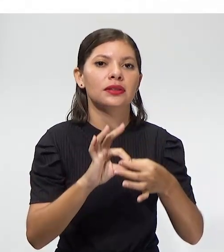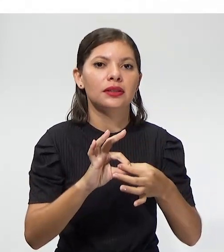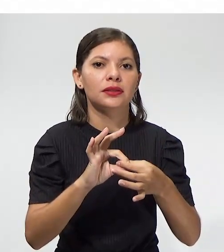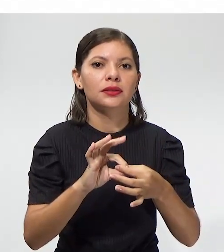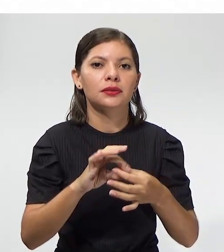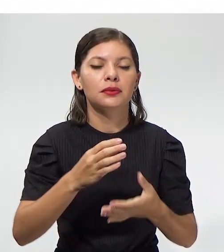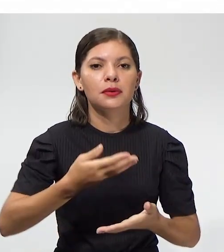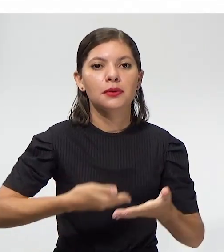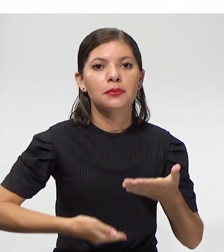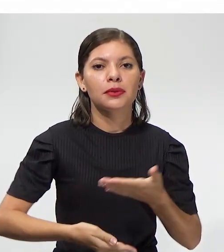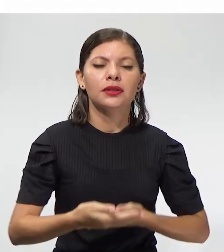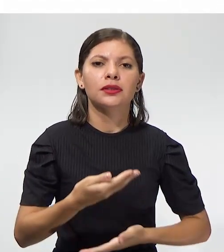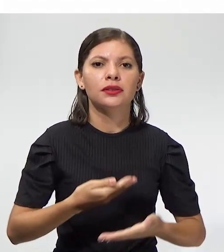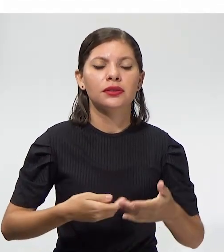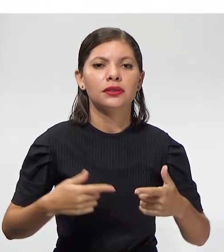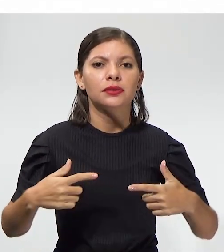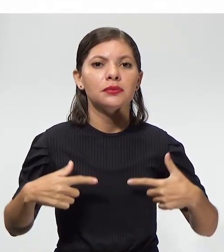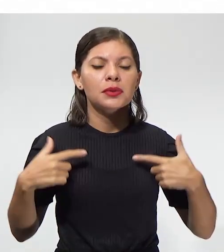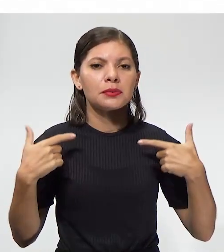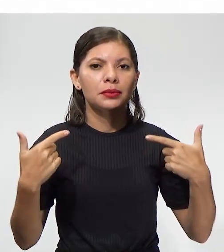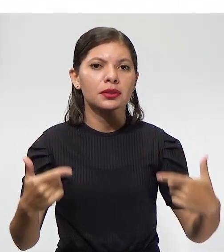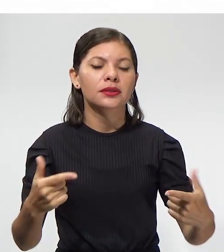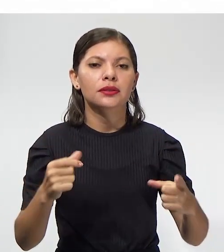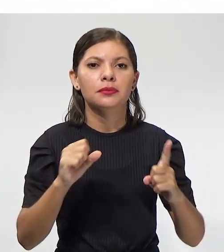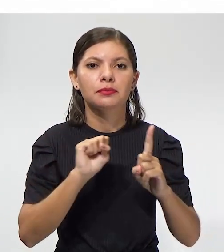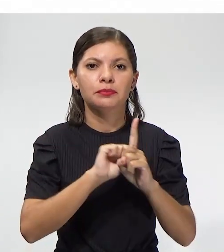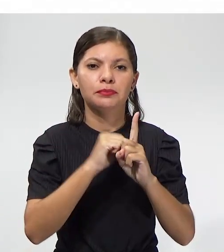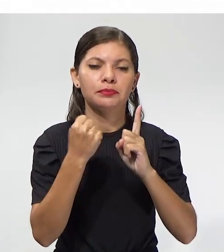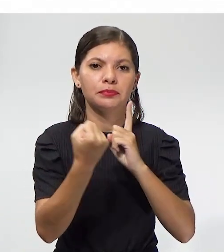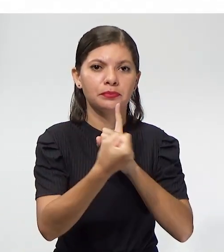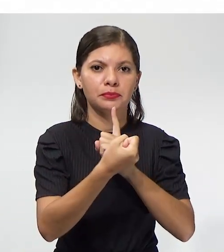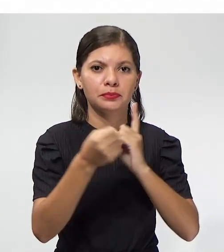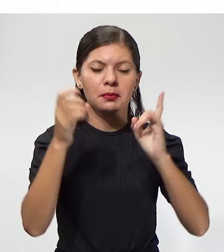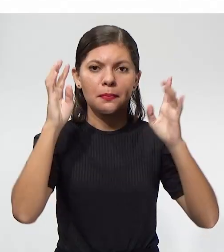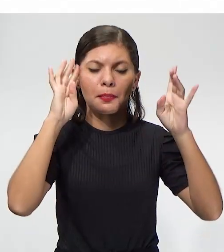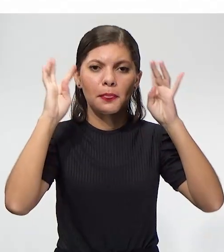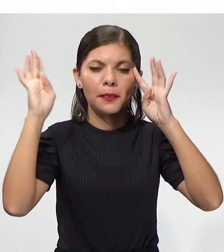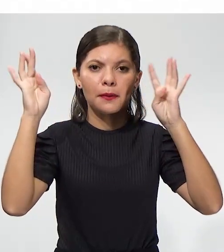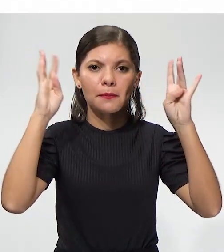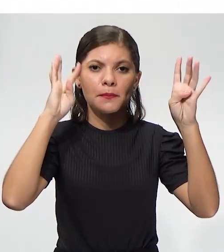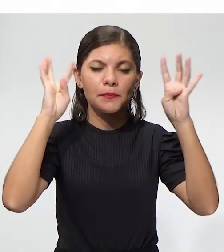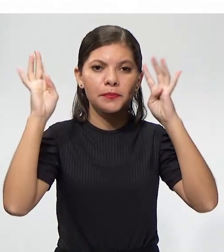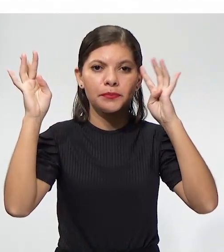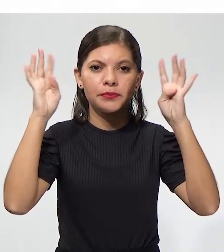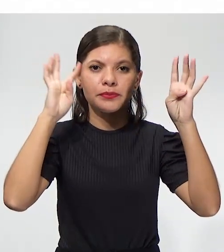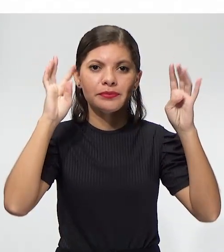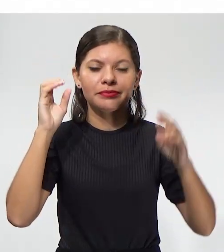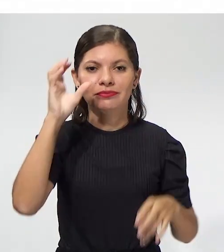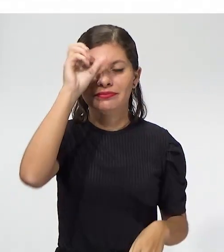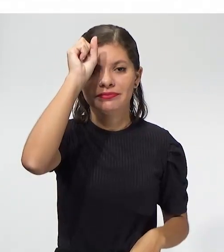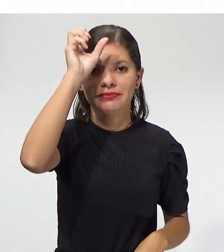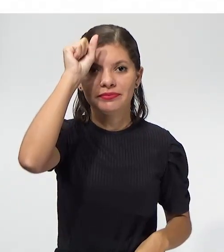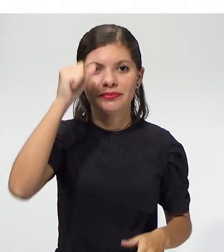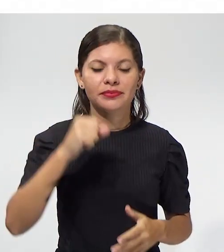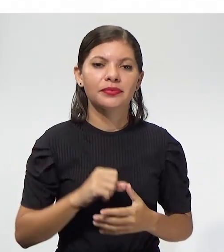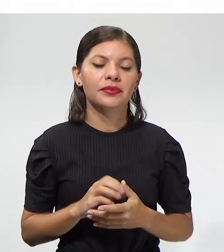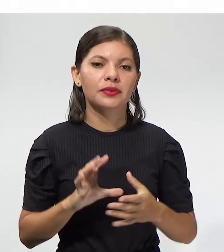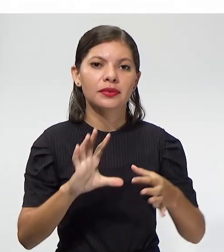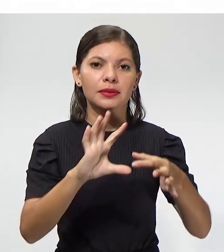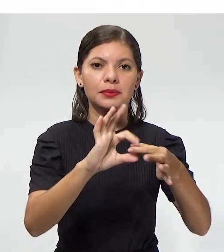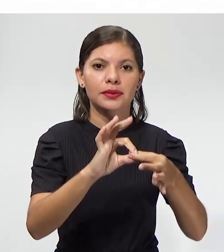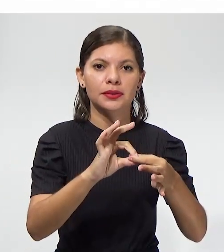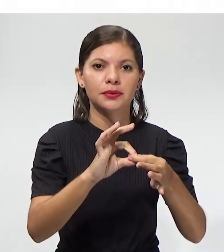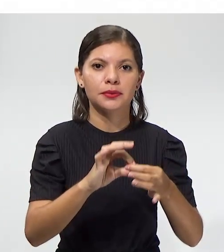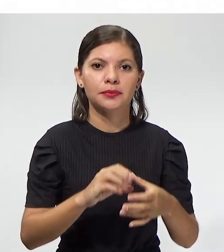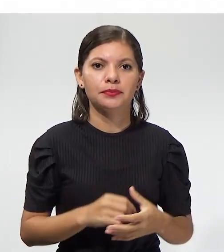partir de uma prática social, refletindo que é um conhecimento produzido contextualmente. E o